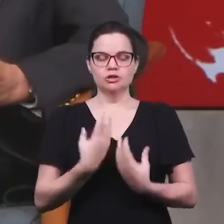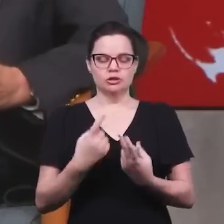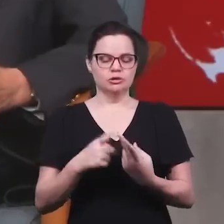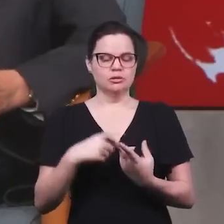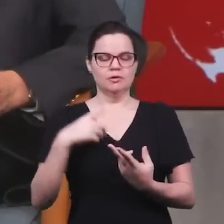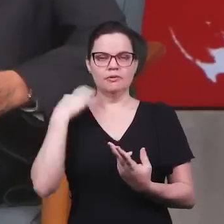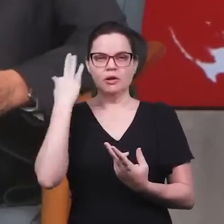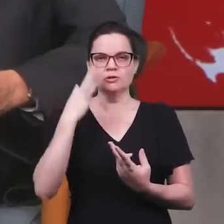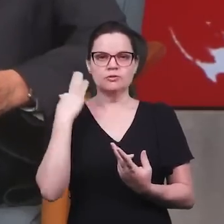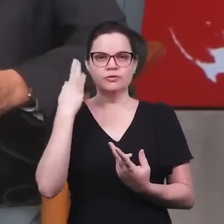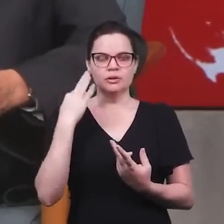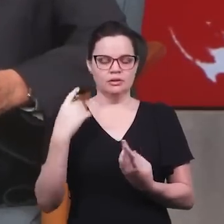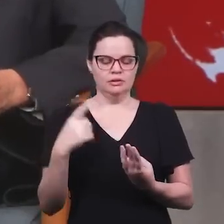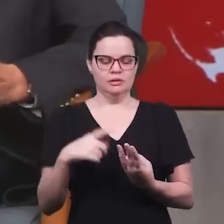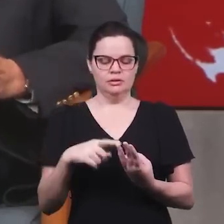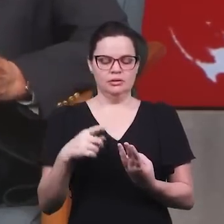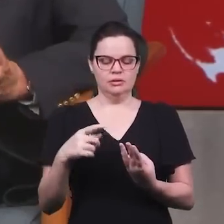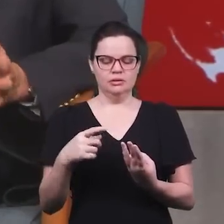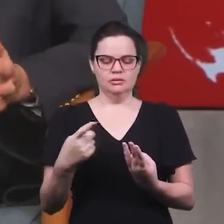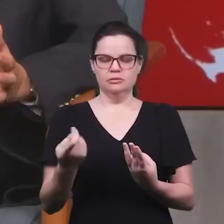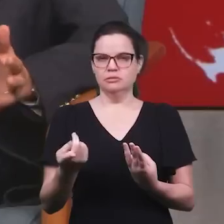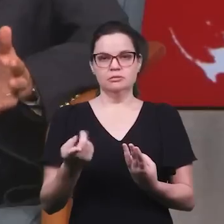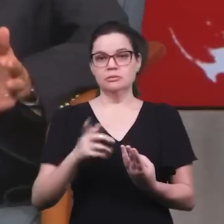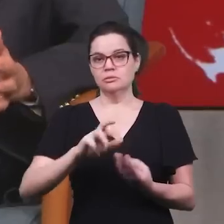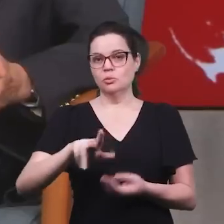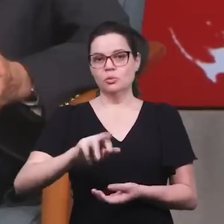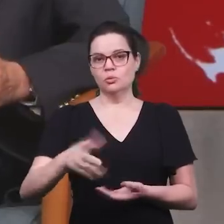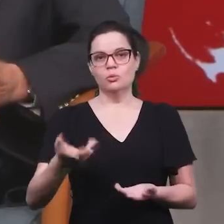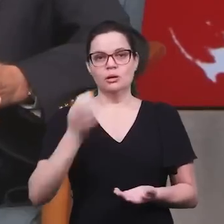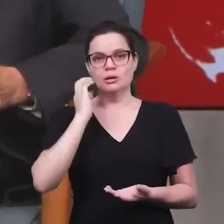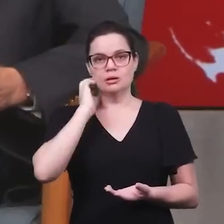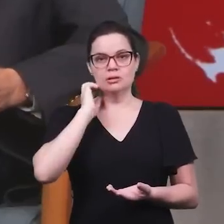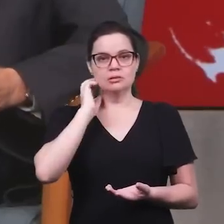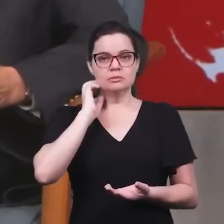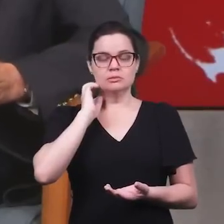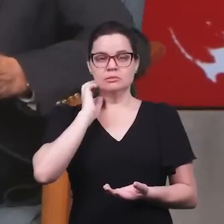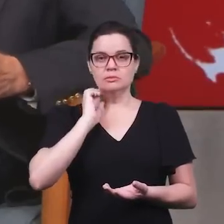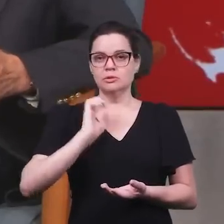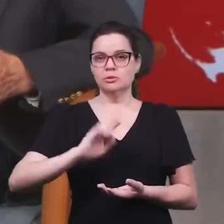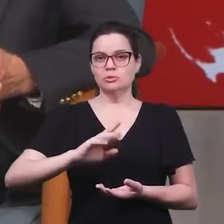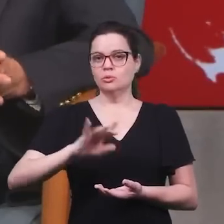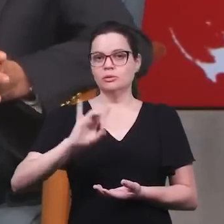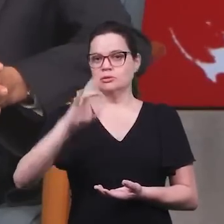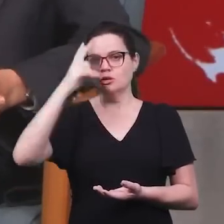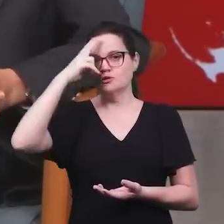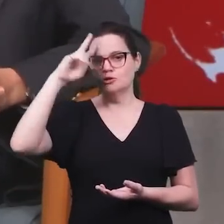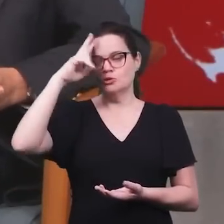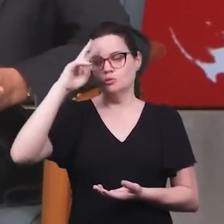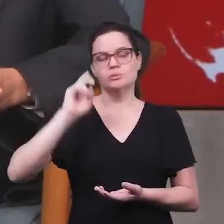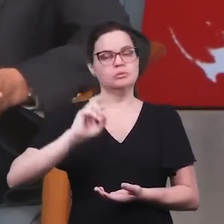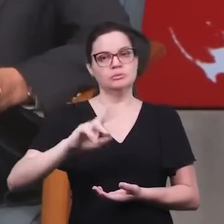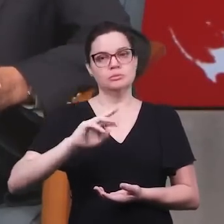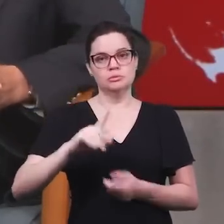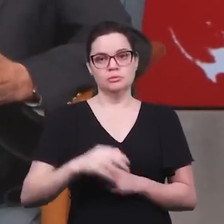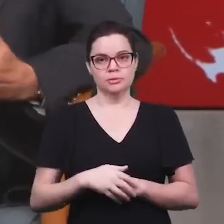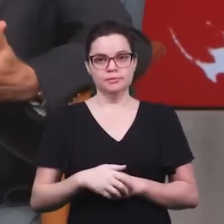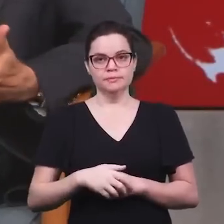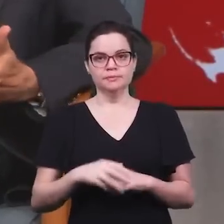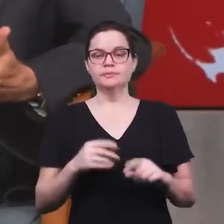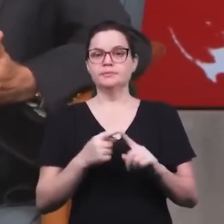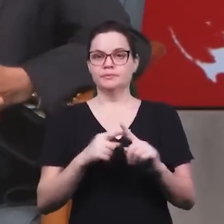filosófica. Não é simplesmente uma história, mas a Bíblia, ela